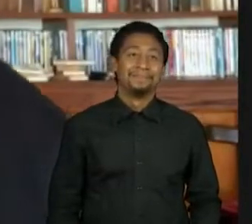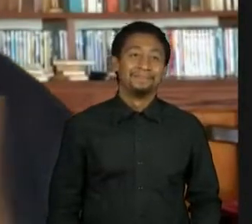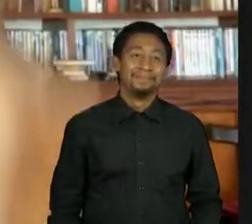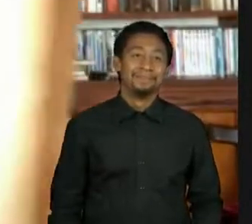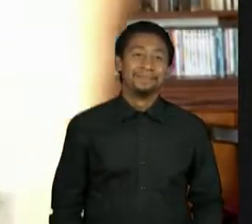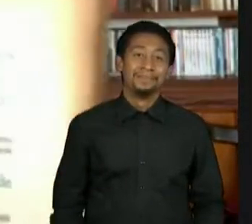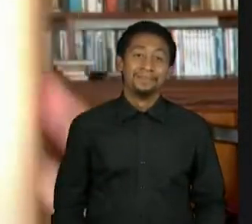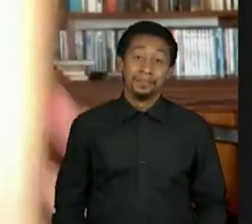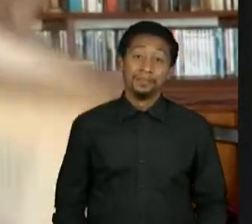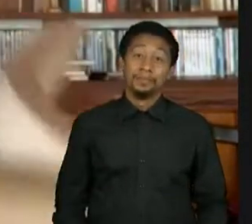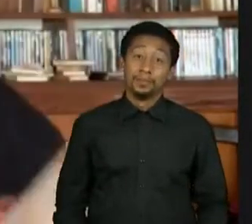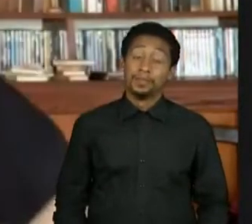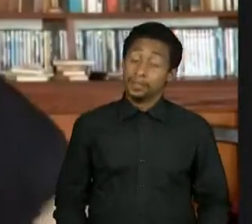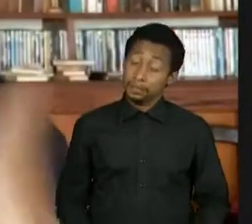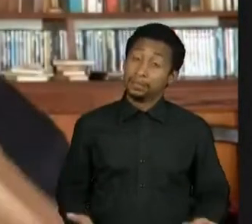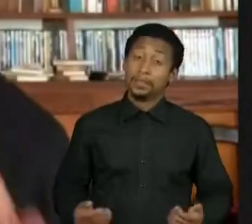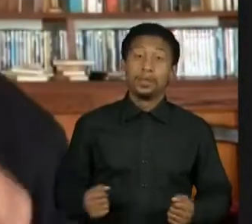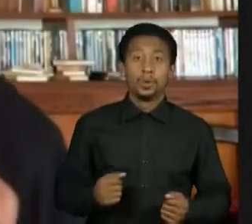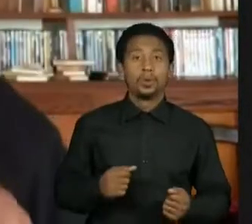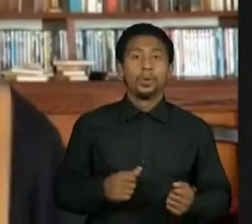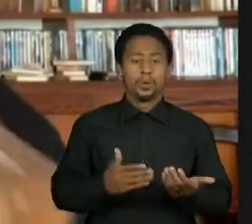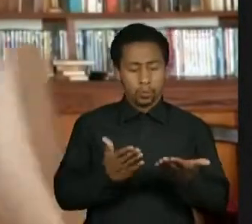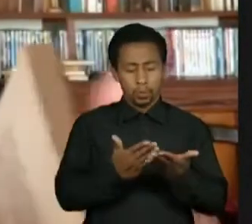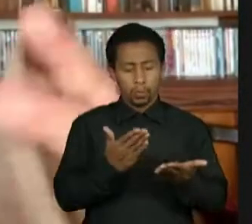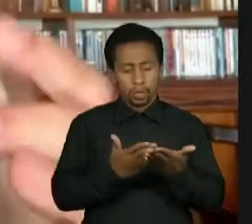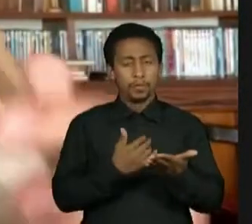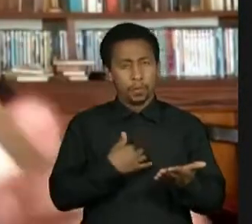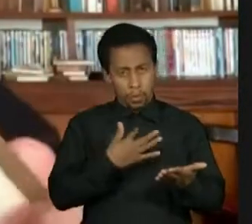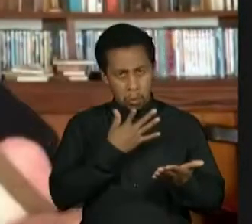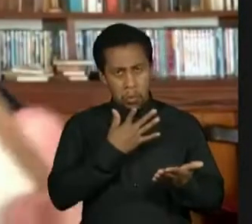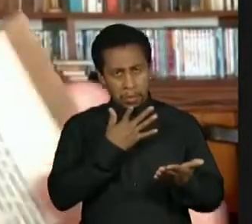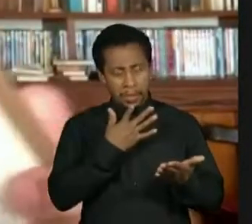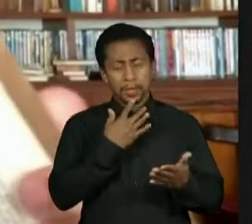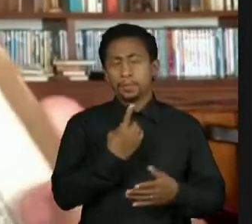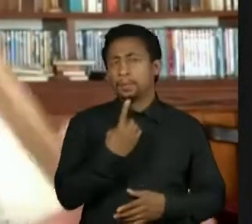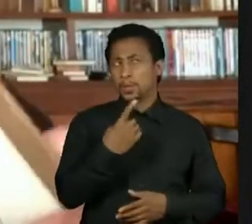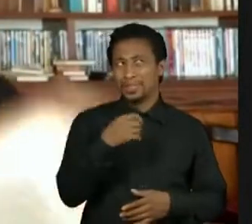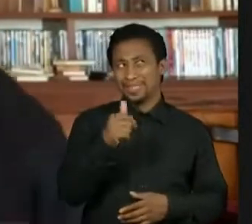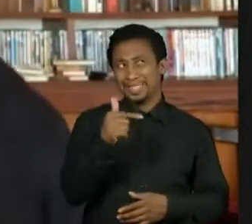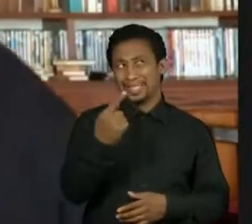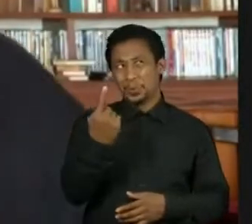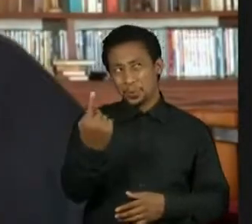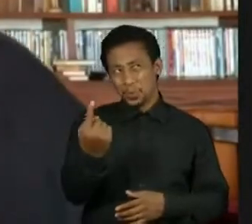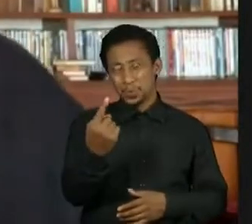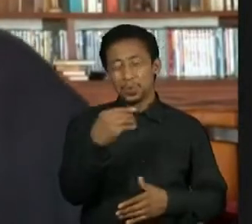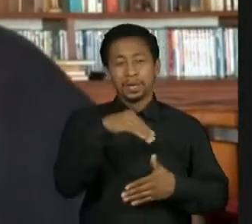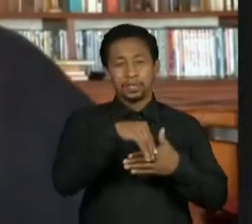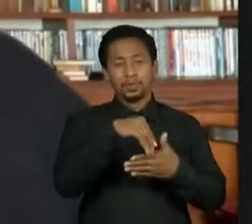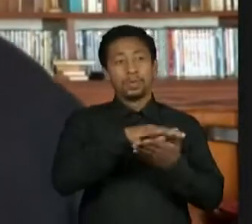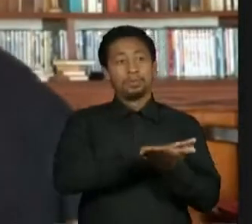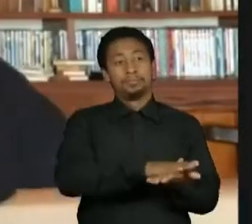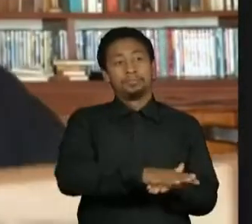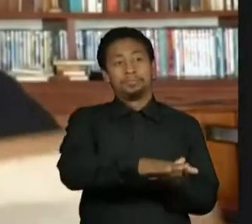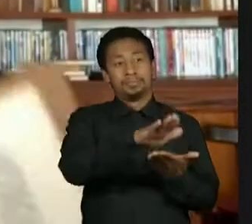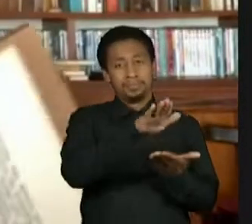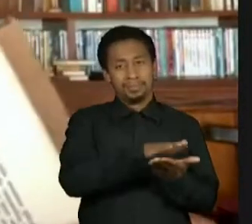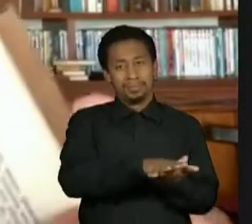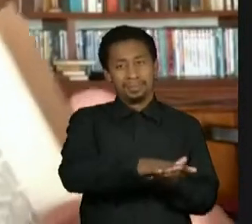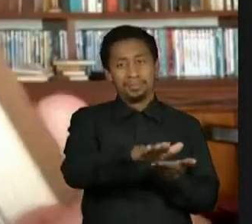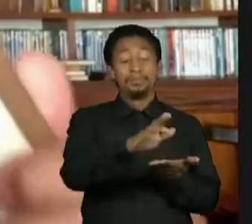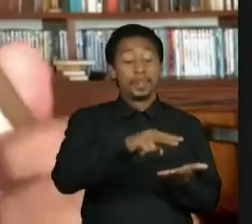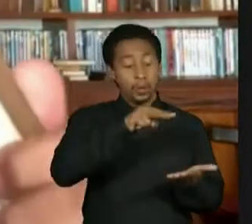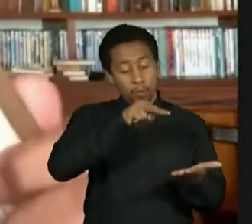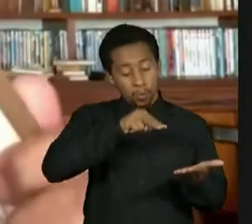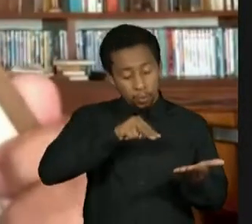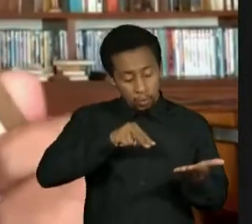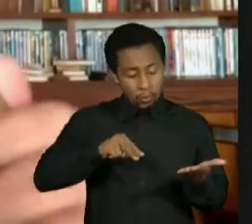E publicou. Agora, veja bem, um livro como esse, né, publicado em 1971 ou 2, você lê, eu reli ele todo ontem, eu tinha lido ele